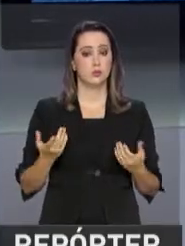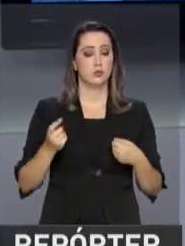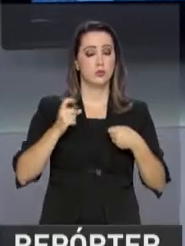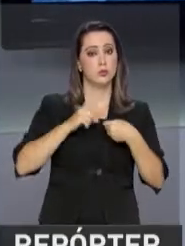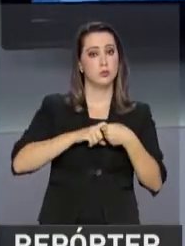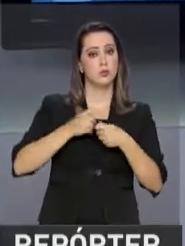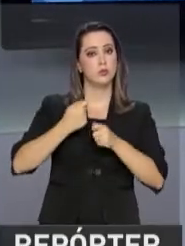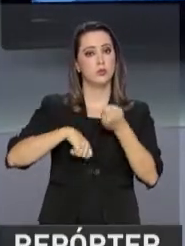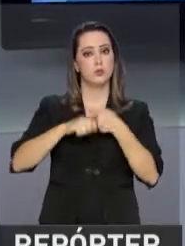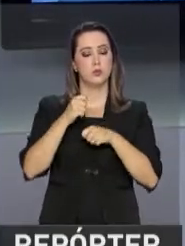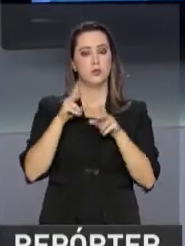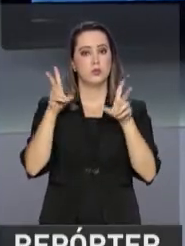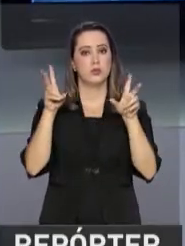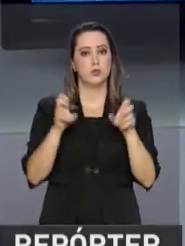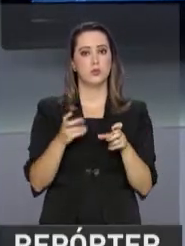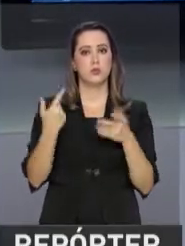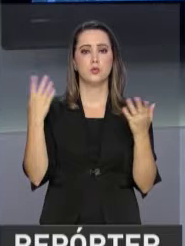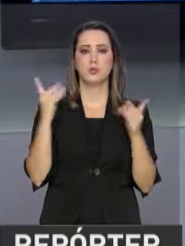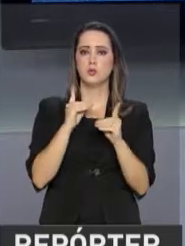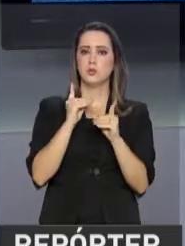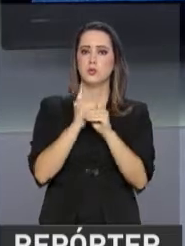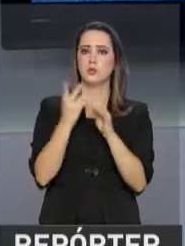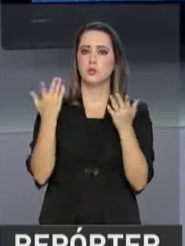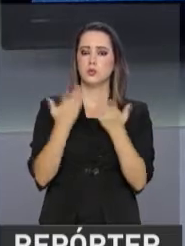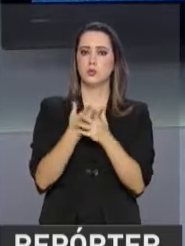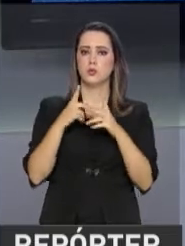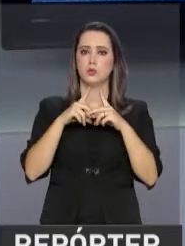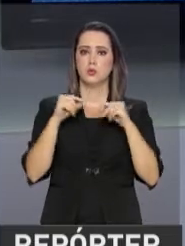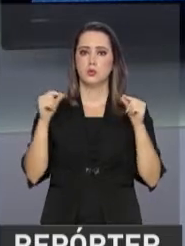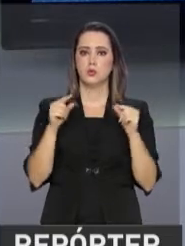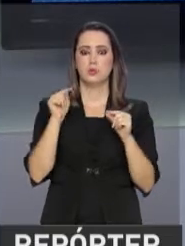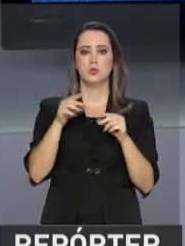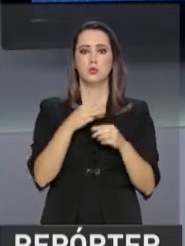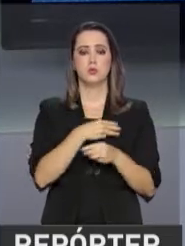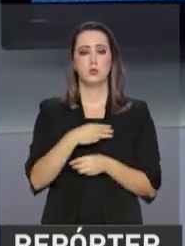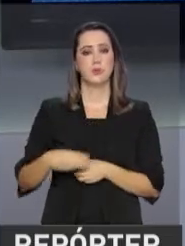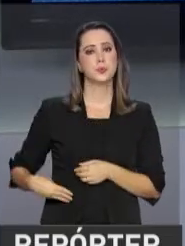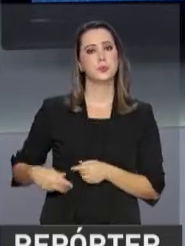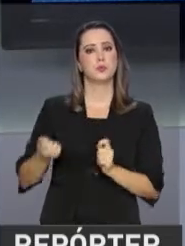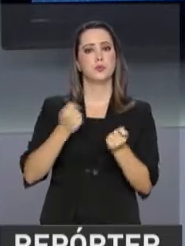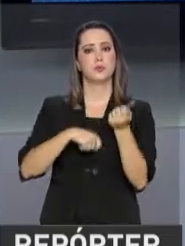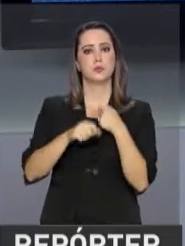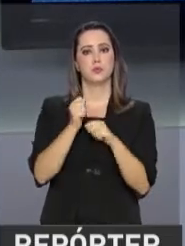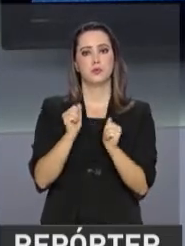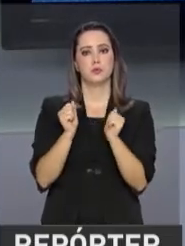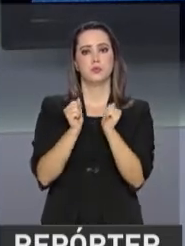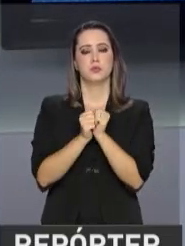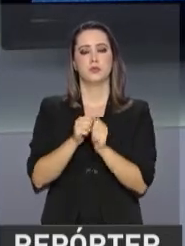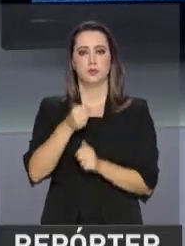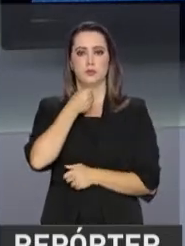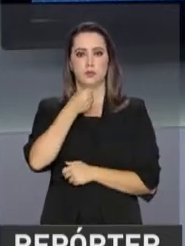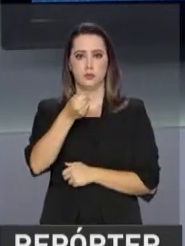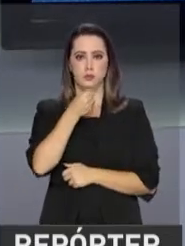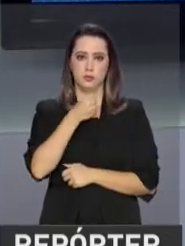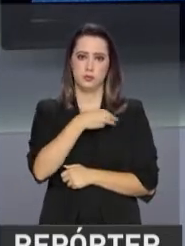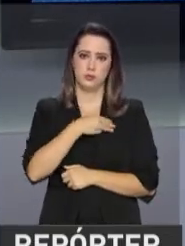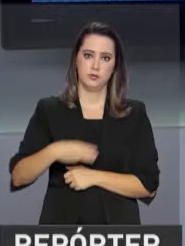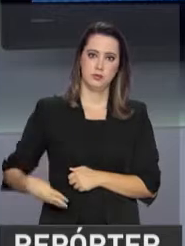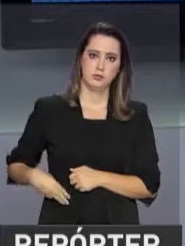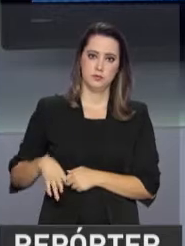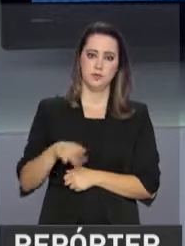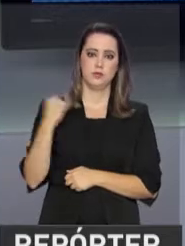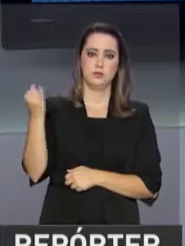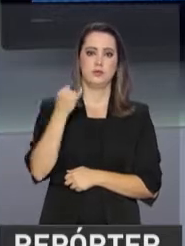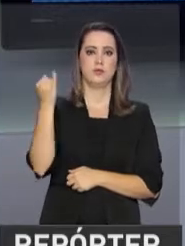da economia foi tema de encontro realizado hoje em brasília entre o ministro da fazenda e henrique meirelles e jornalistas o ministro